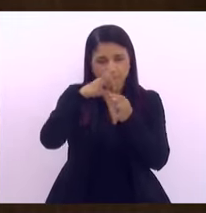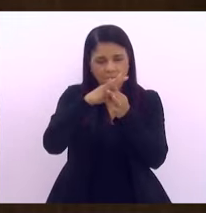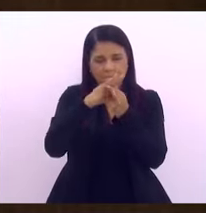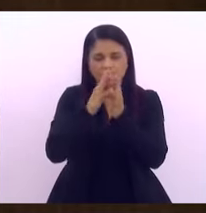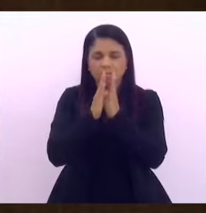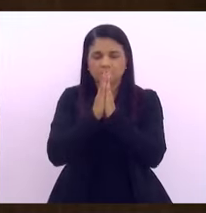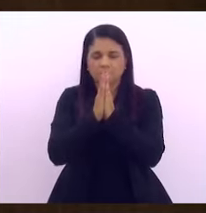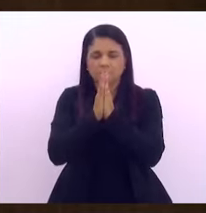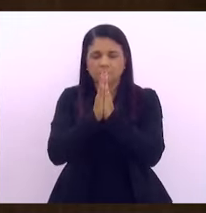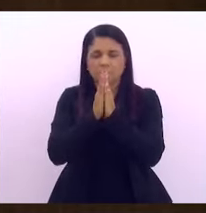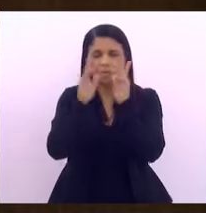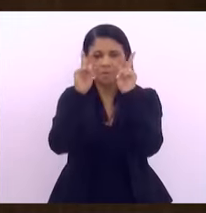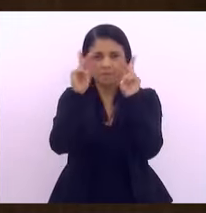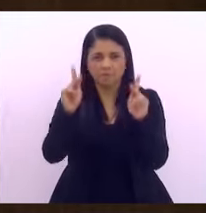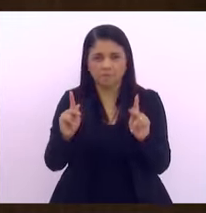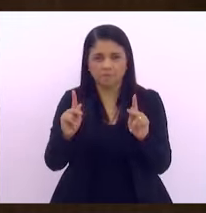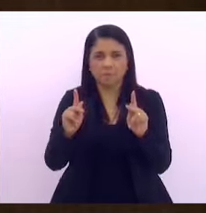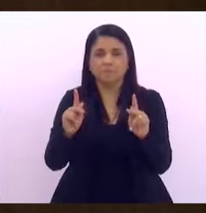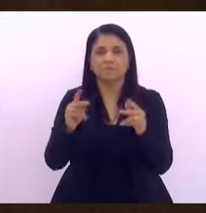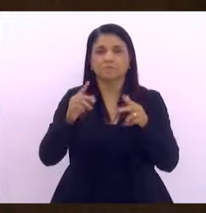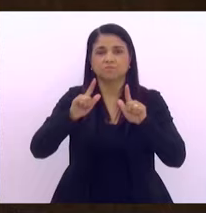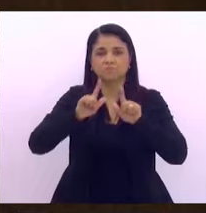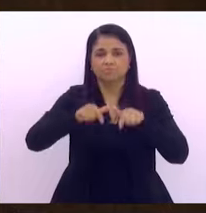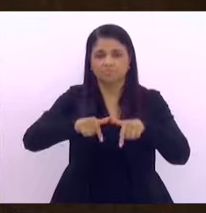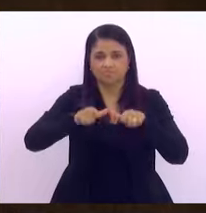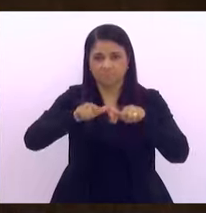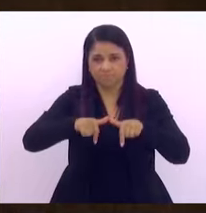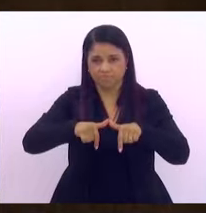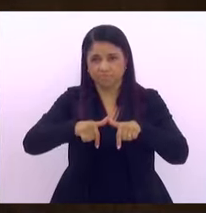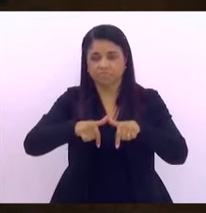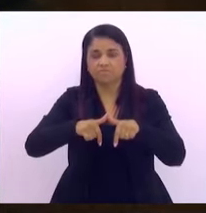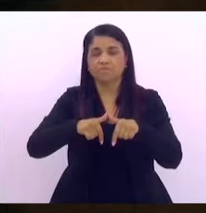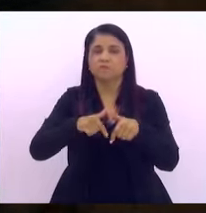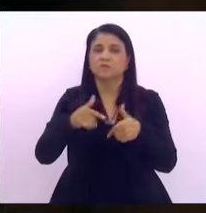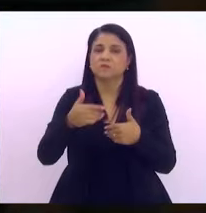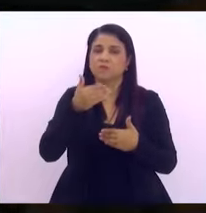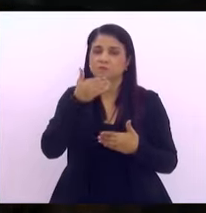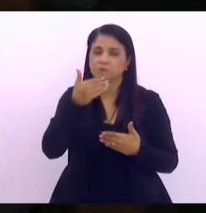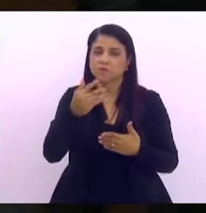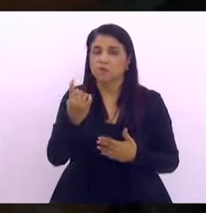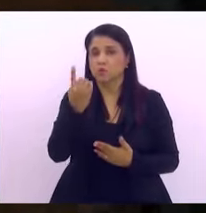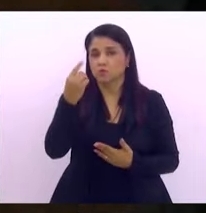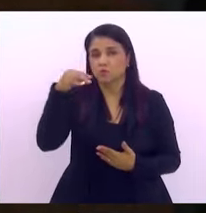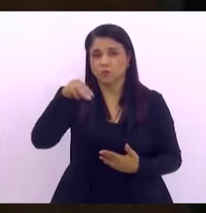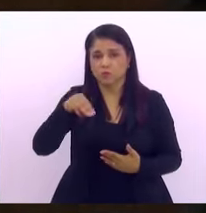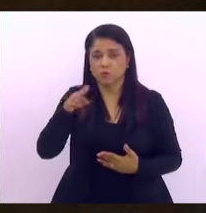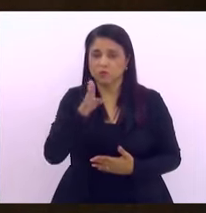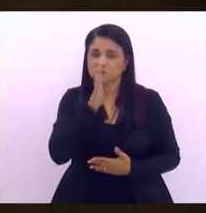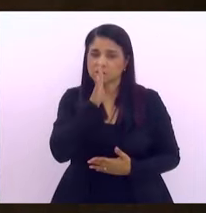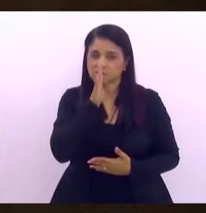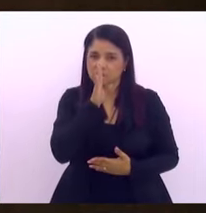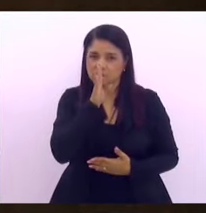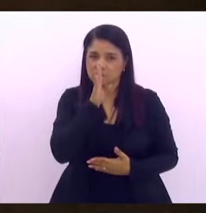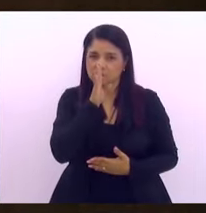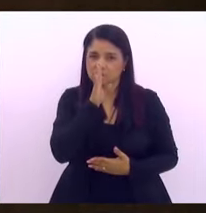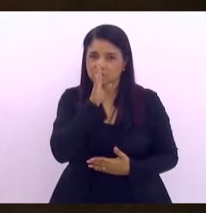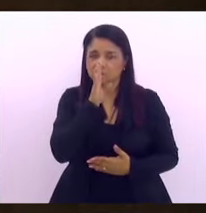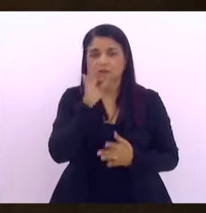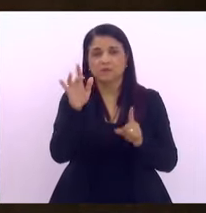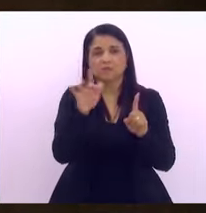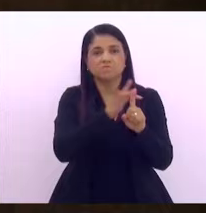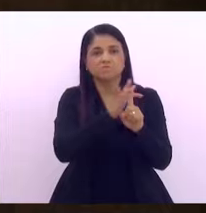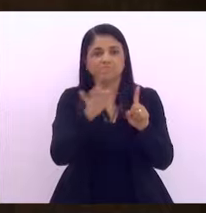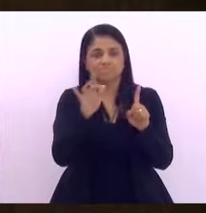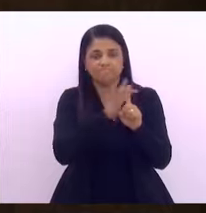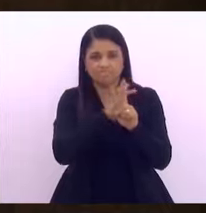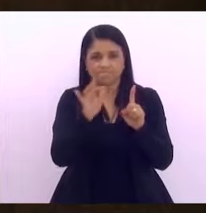pela paz em Israel. Se Vossa Excelência pudesse conceder esse minuto de silêncio por vítimas que